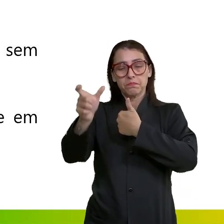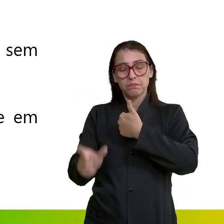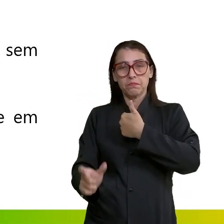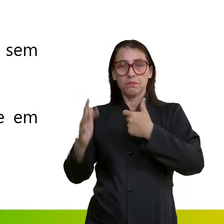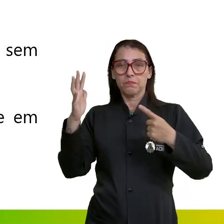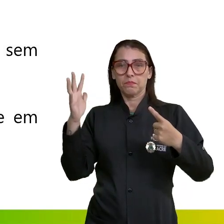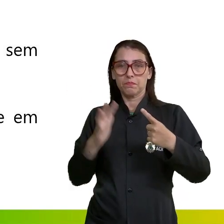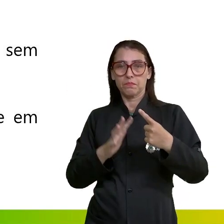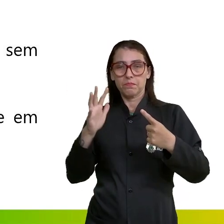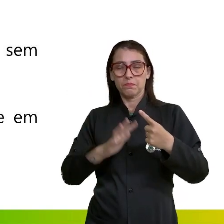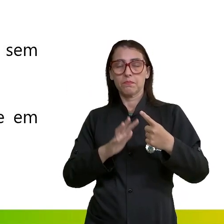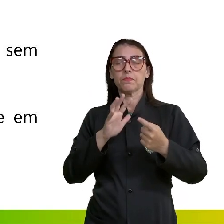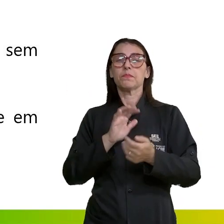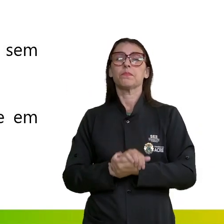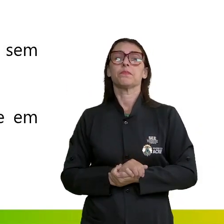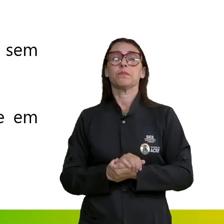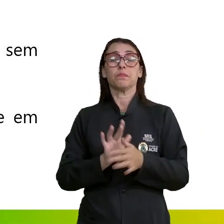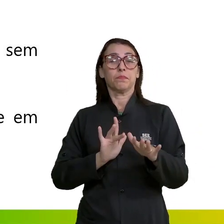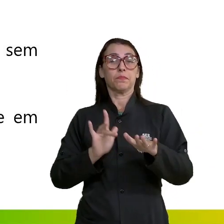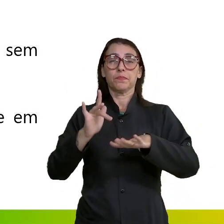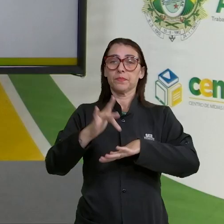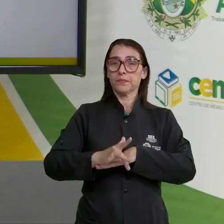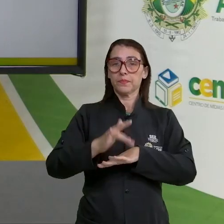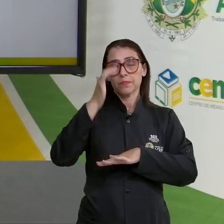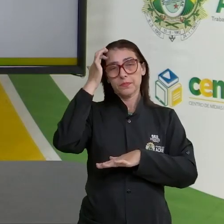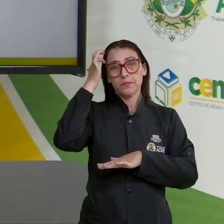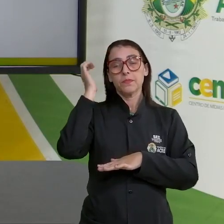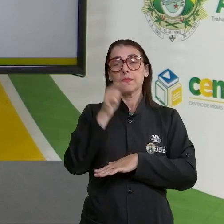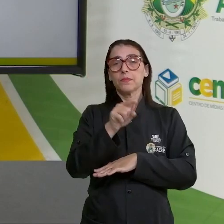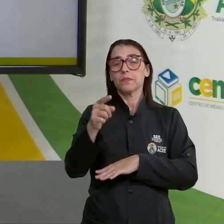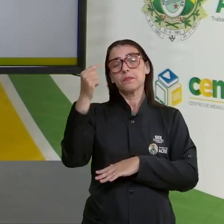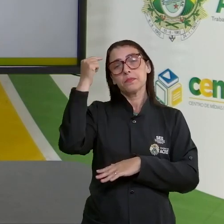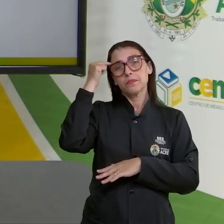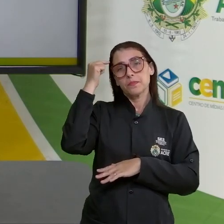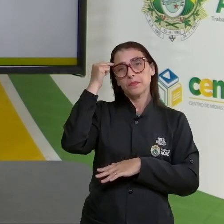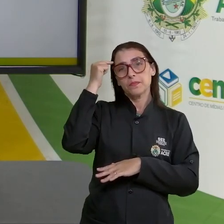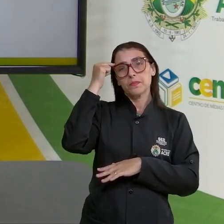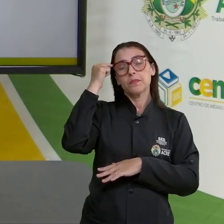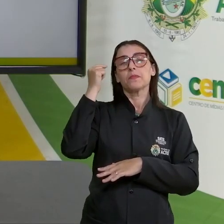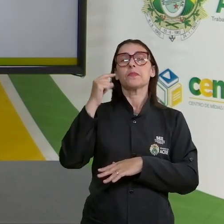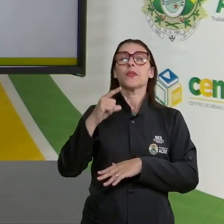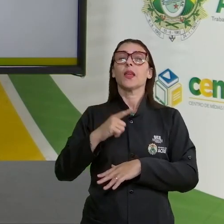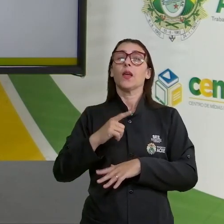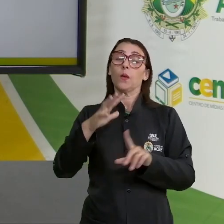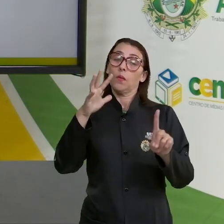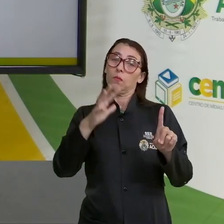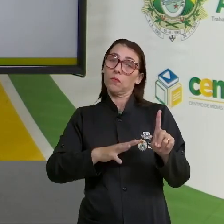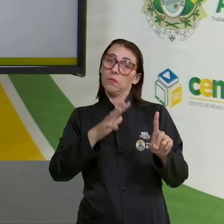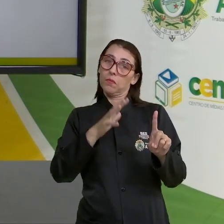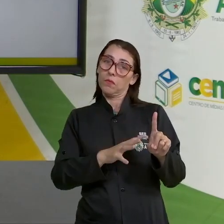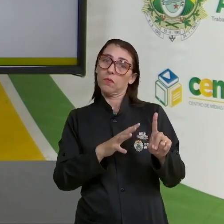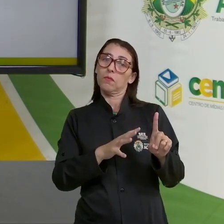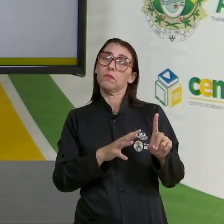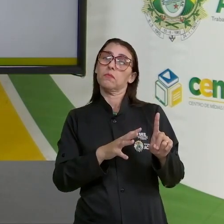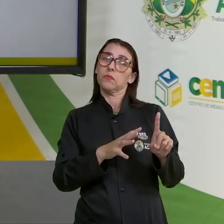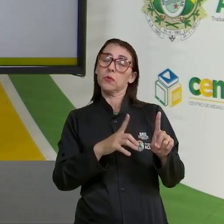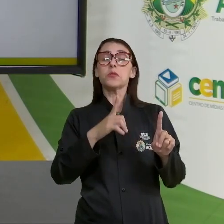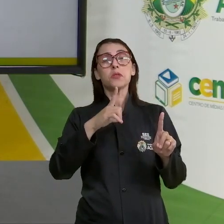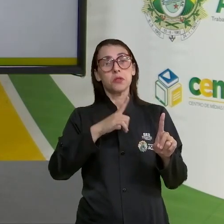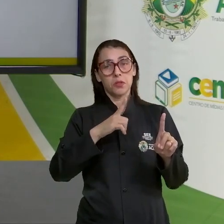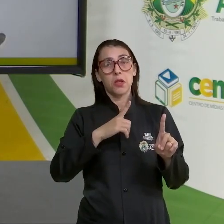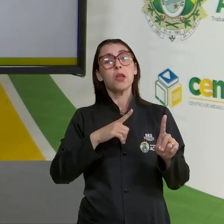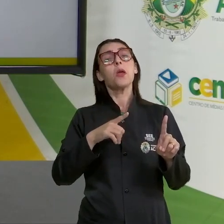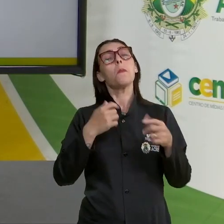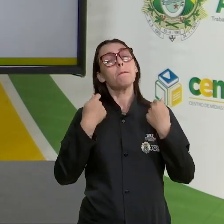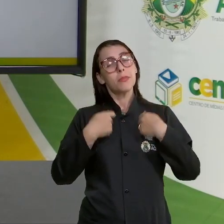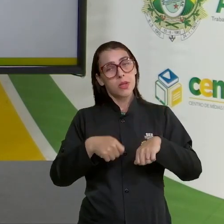influenciador X ou Y nas redes sociais e você pensa logo, o influenciador X ou Y tem, logo